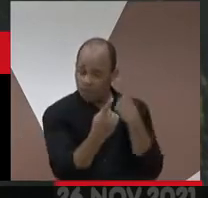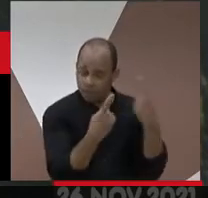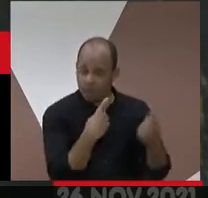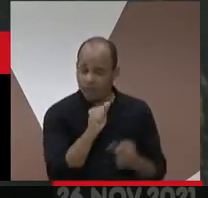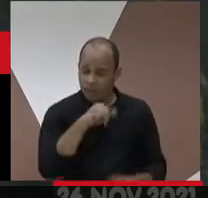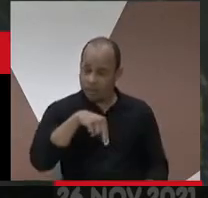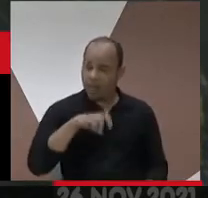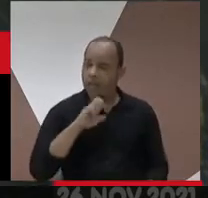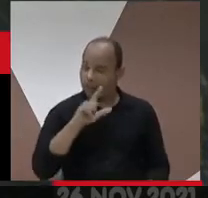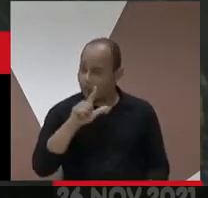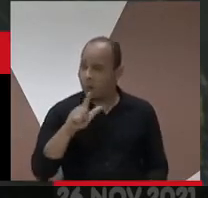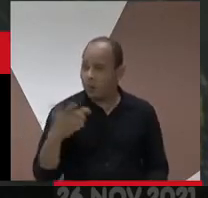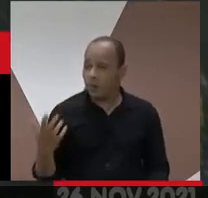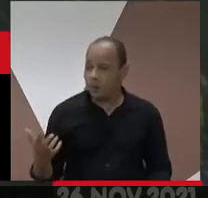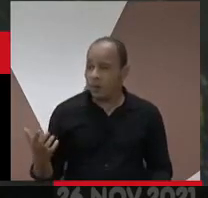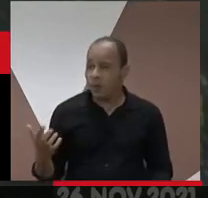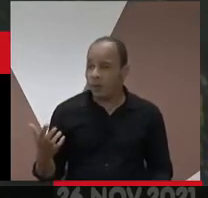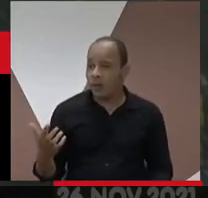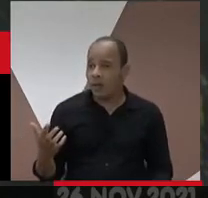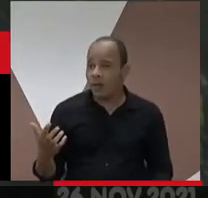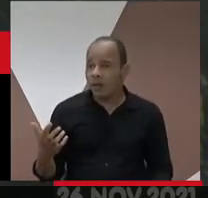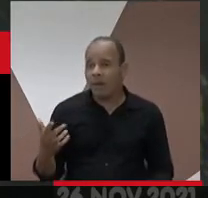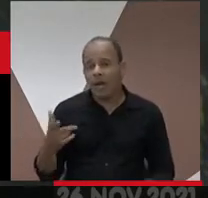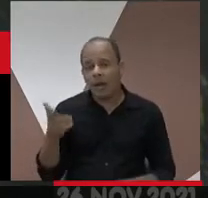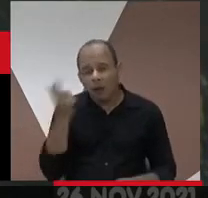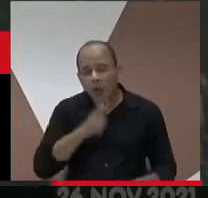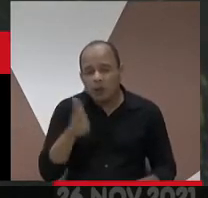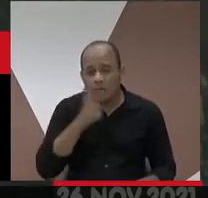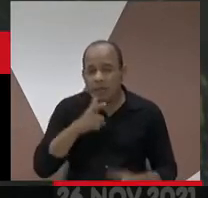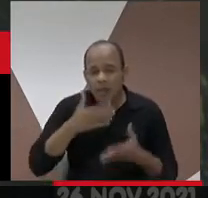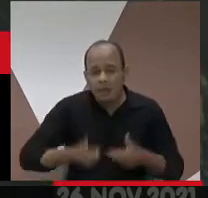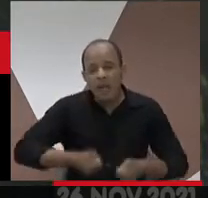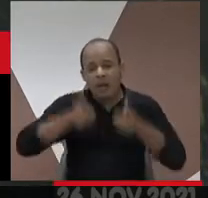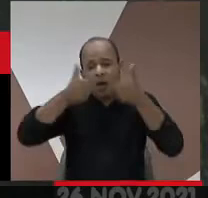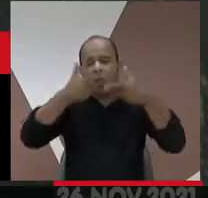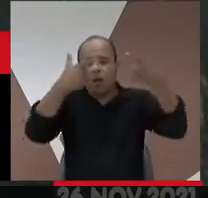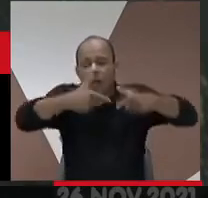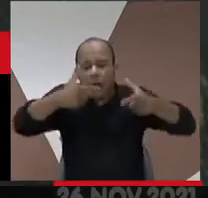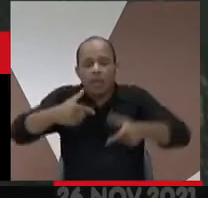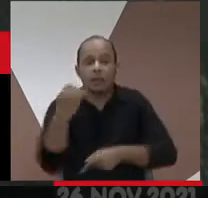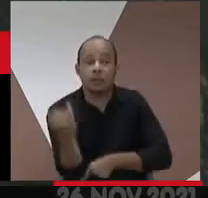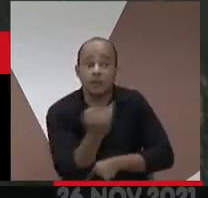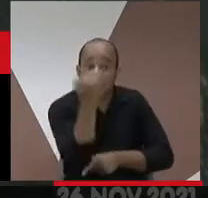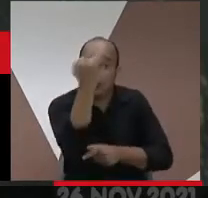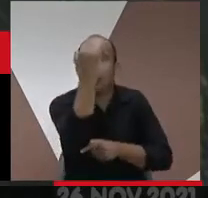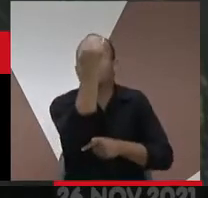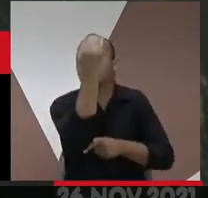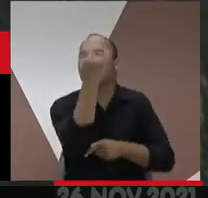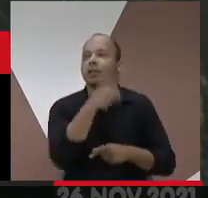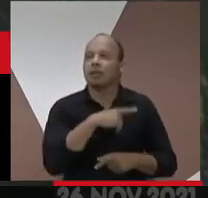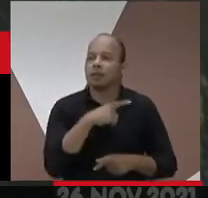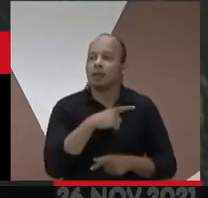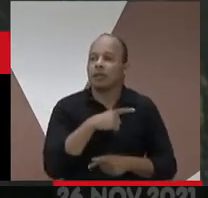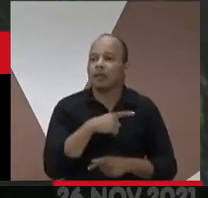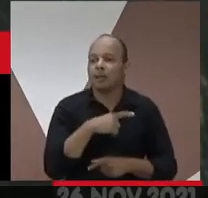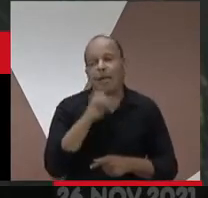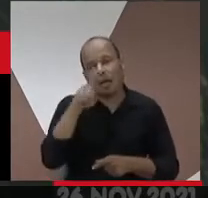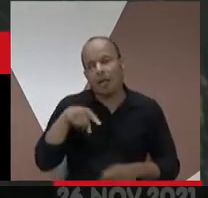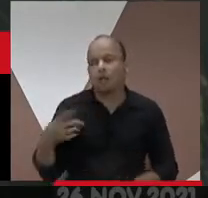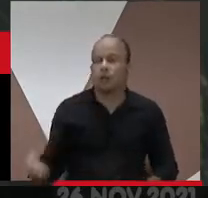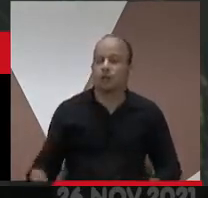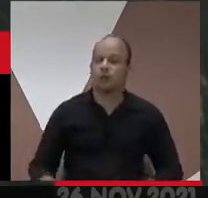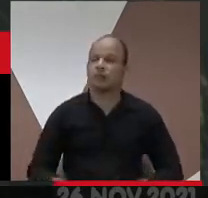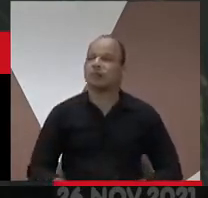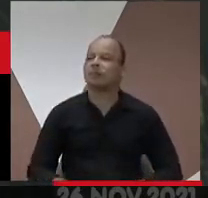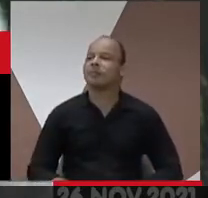o rodoanel lá e nem nos lugares que são relevantes para a sustentabilidade, para esse país, para a nossa região metropolitana. É isso. Obrigado.